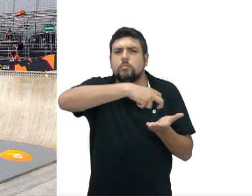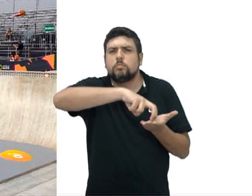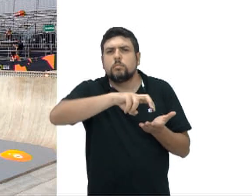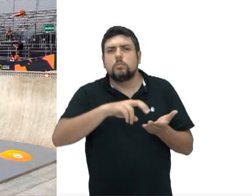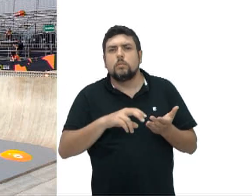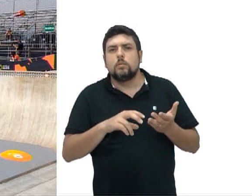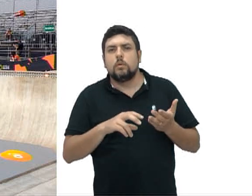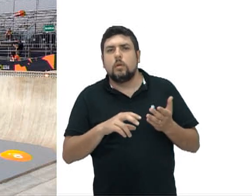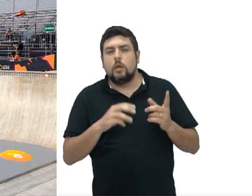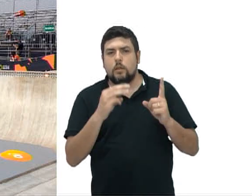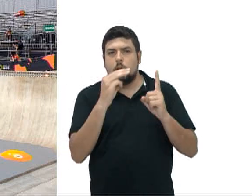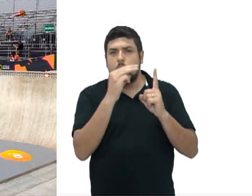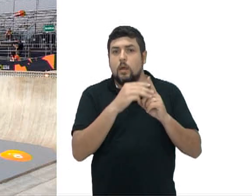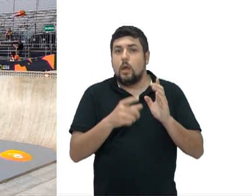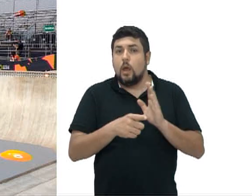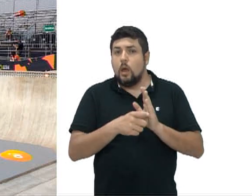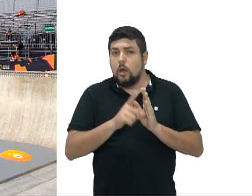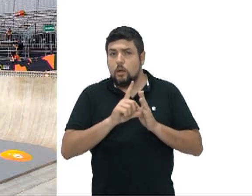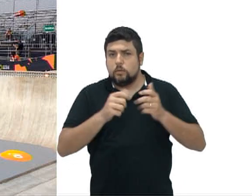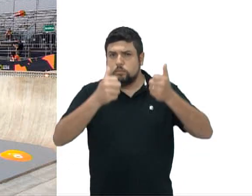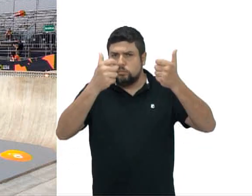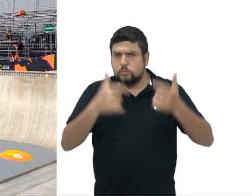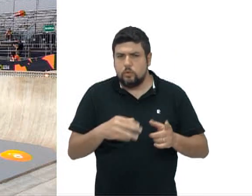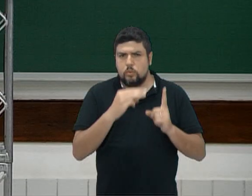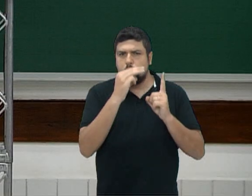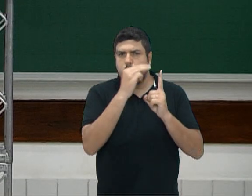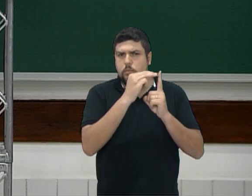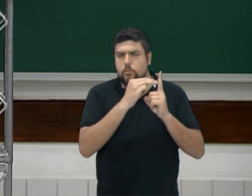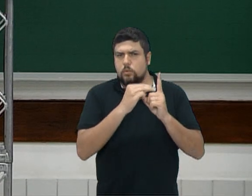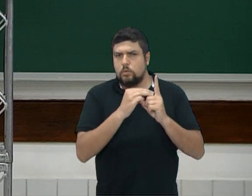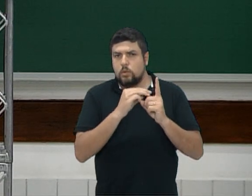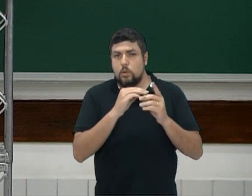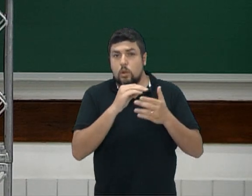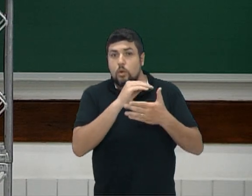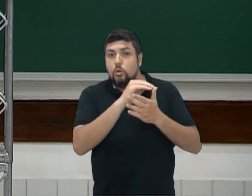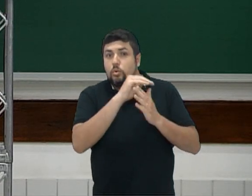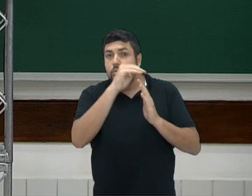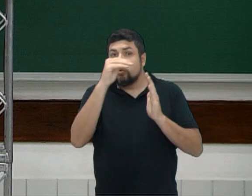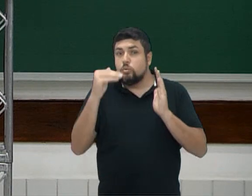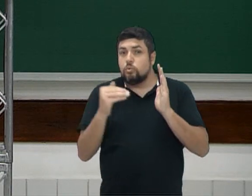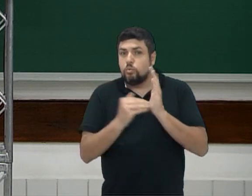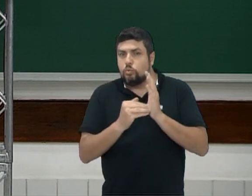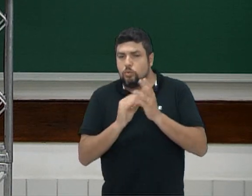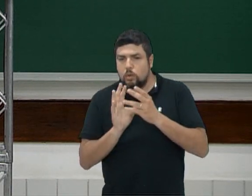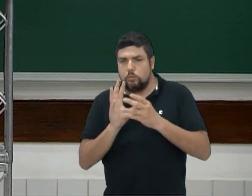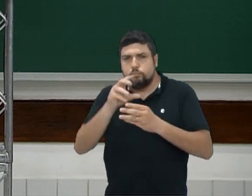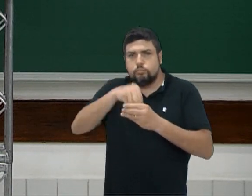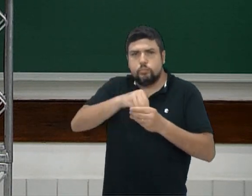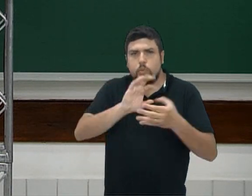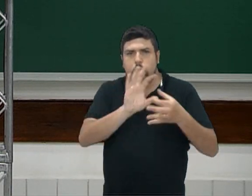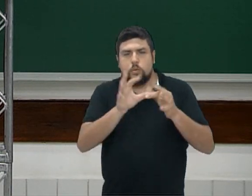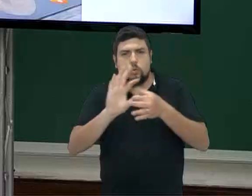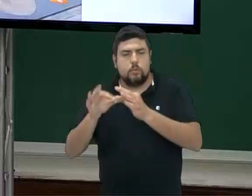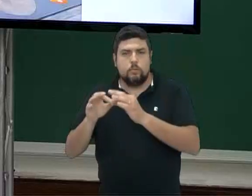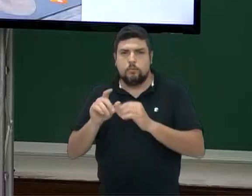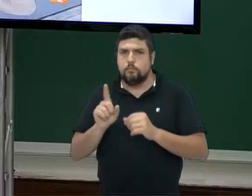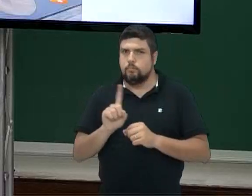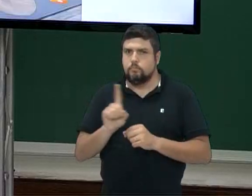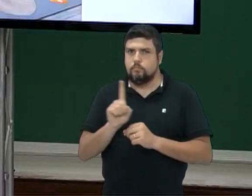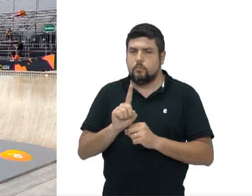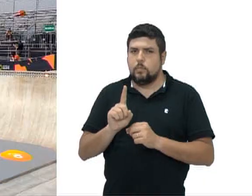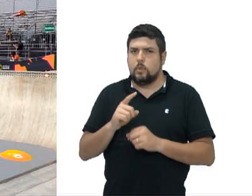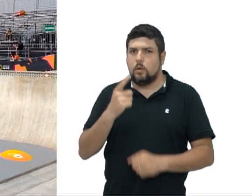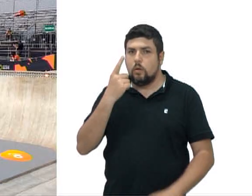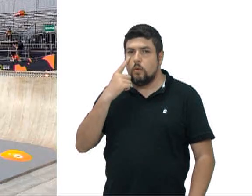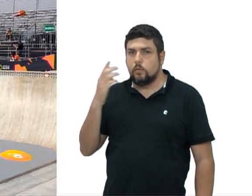nem todas essas modalidades que a gente falou anteriormente são contempladas nas Olimpíadas. Então, nas Olimpíadas acontecem quais modalidades? O